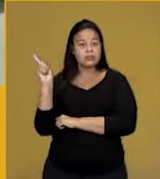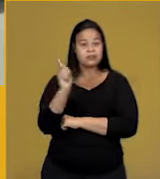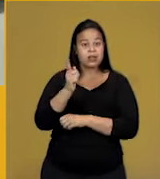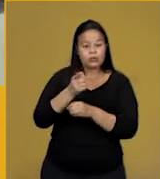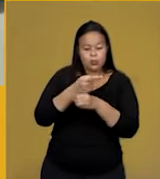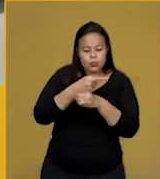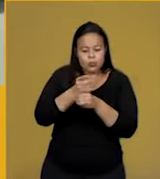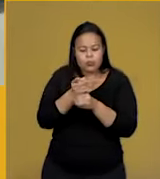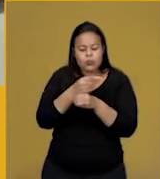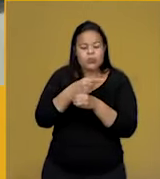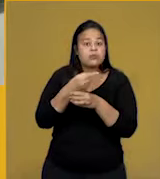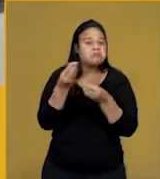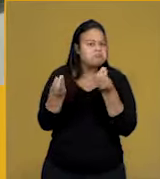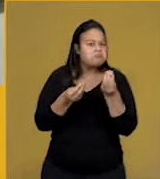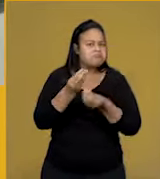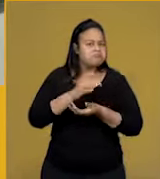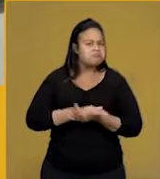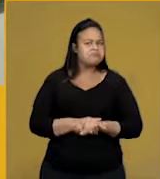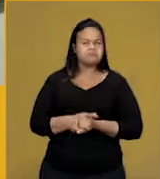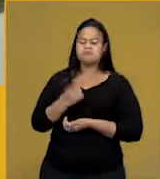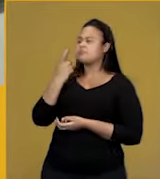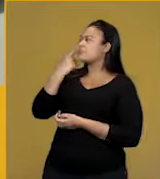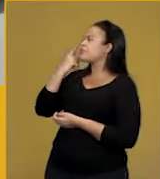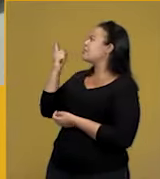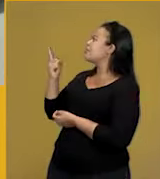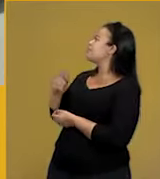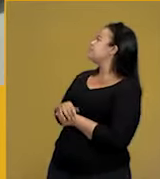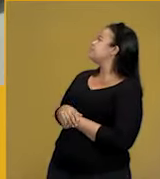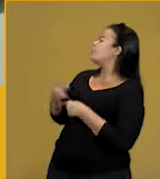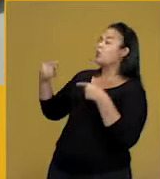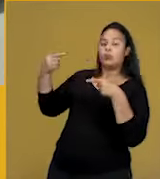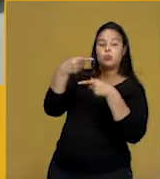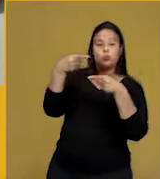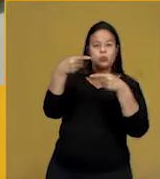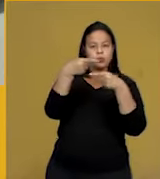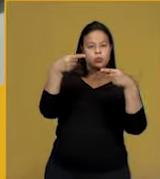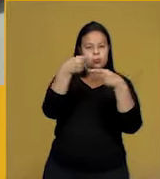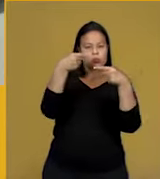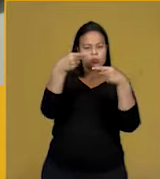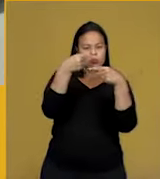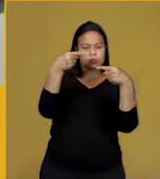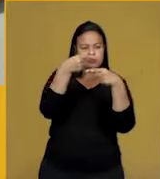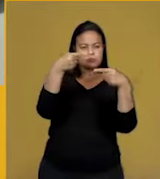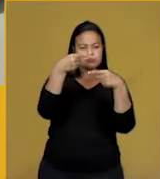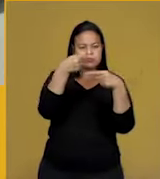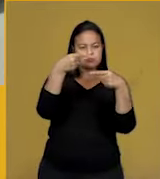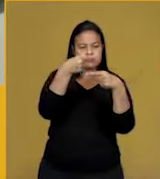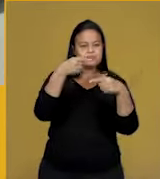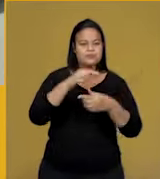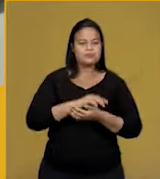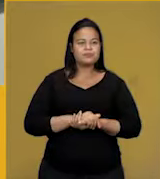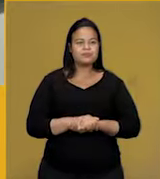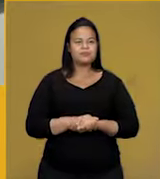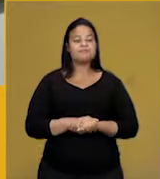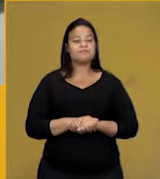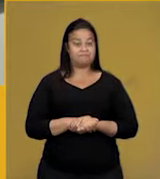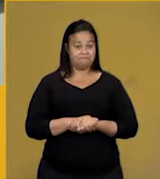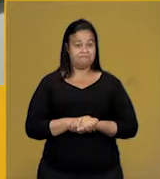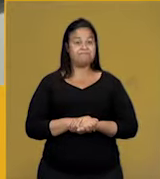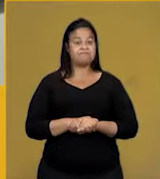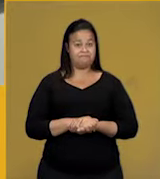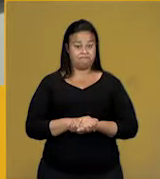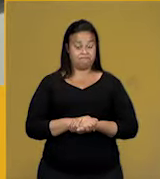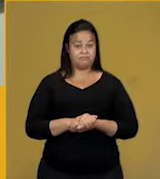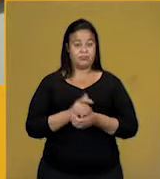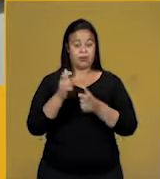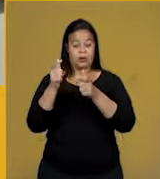Nós fazemos um traço, dois traços perpendiculares. E aqui nós vamos encontrar